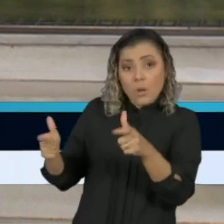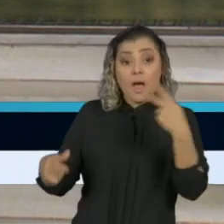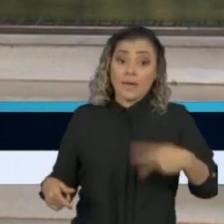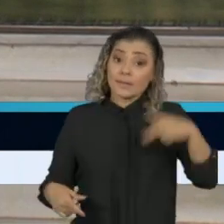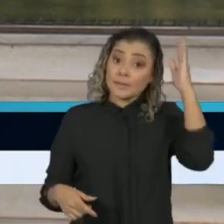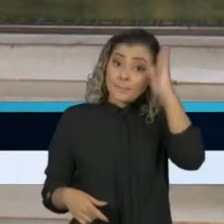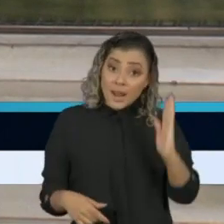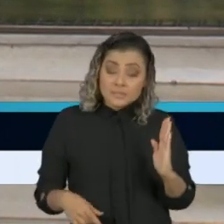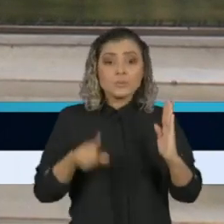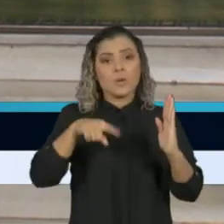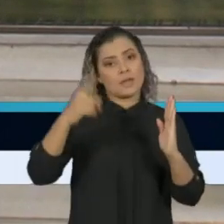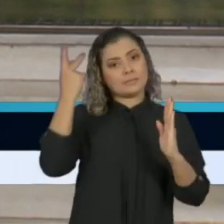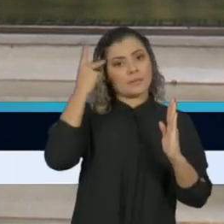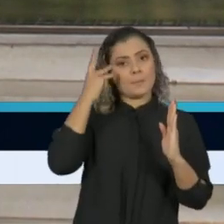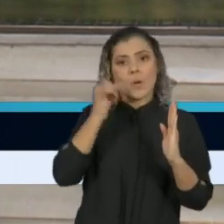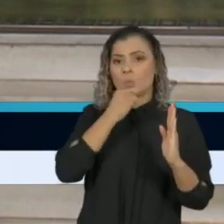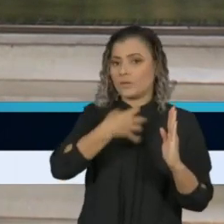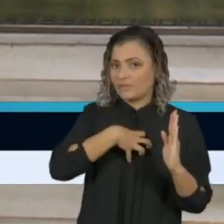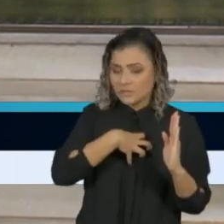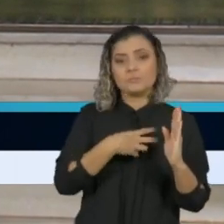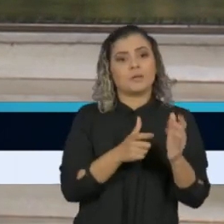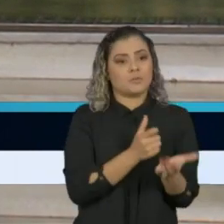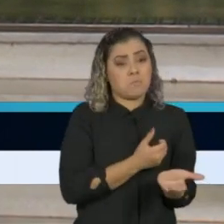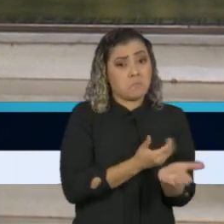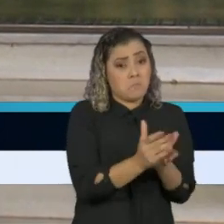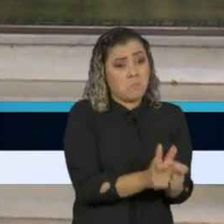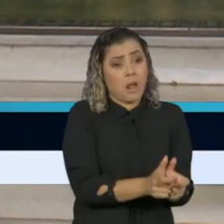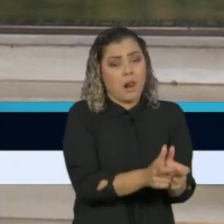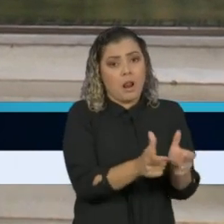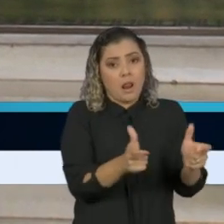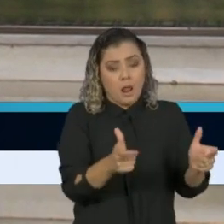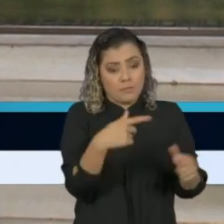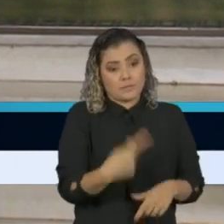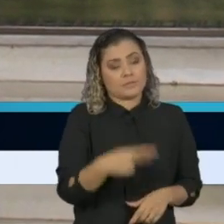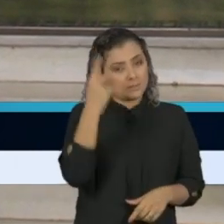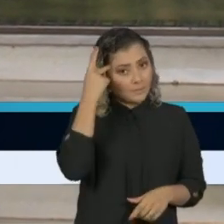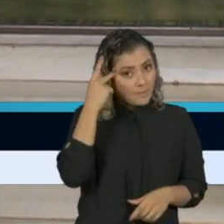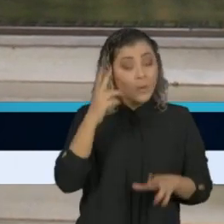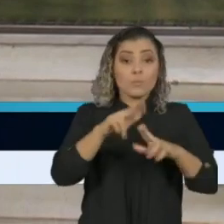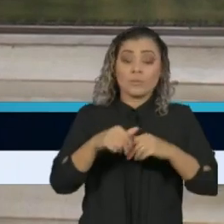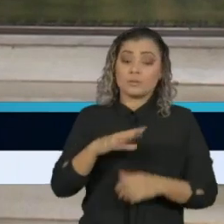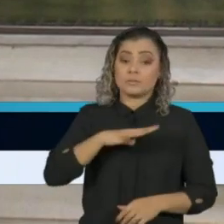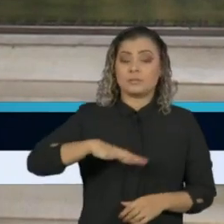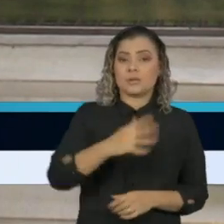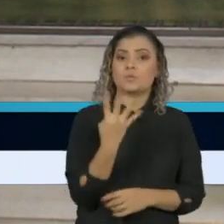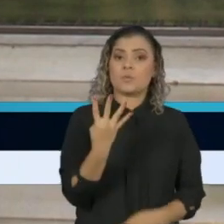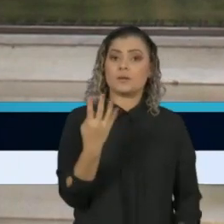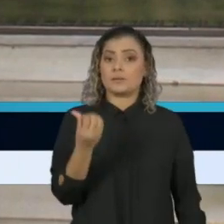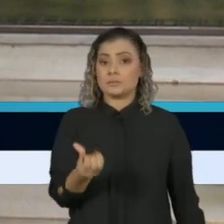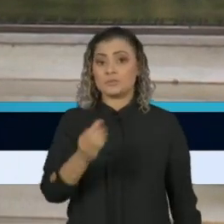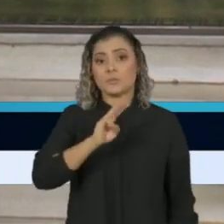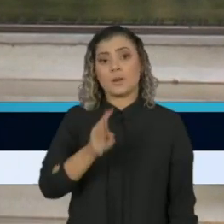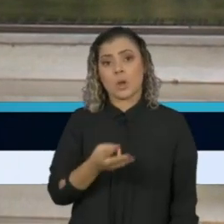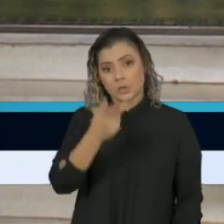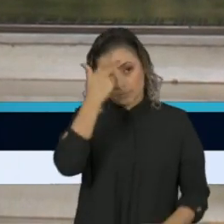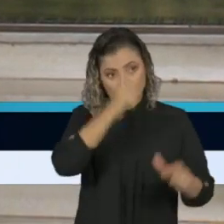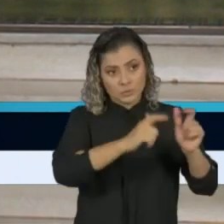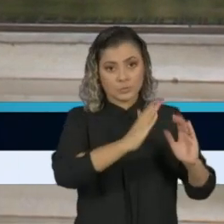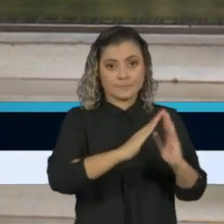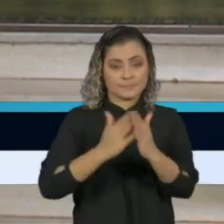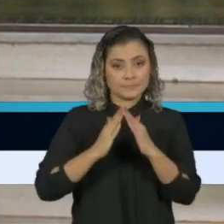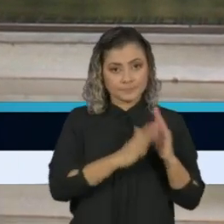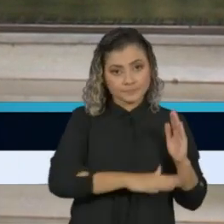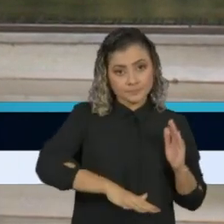Paulo, infelizmente, mas é o ônus de uma cidade internacional e uma cidade com 46 milhões de habitantes.